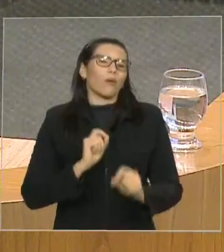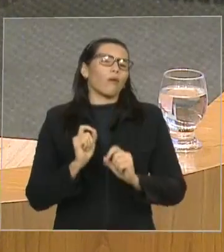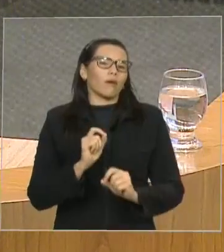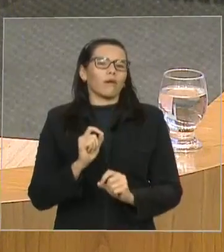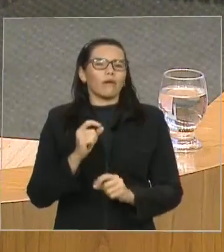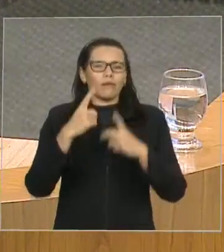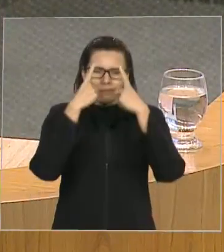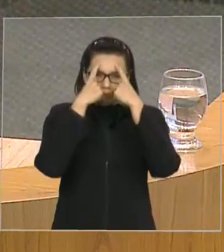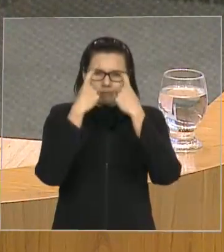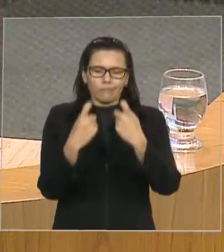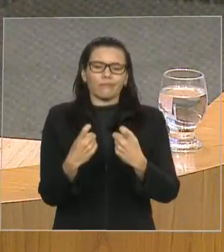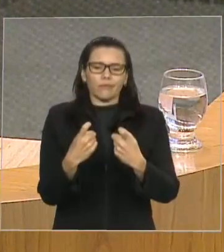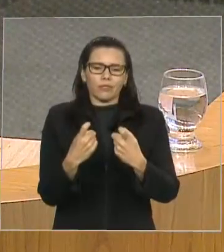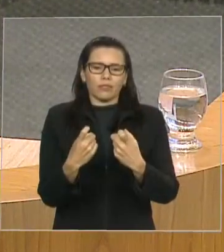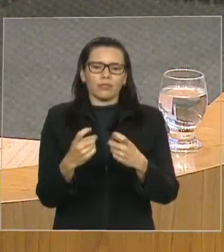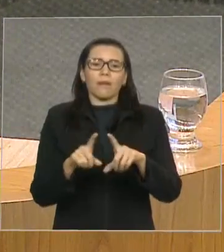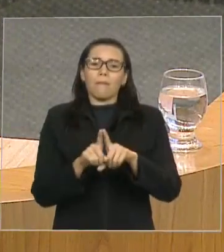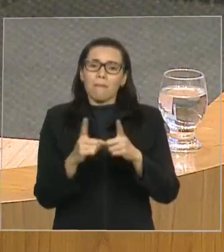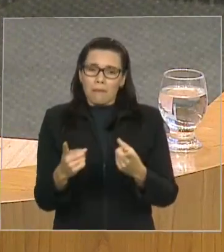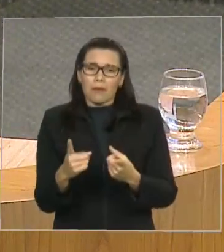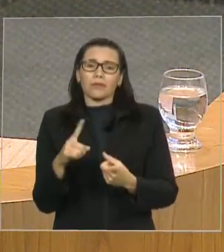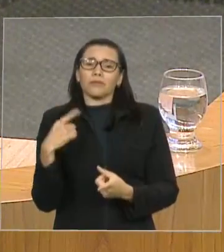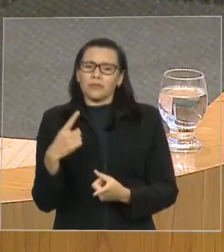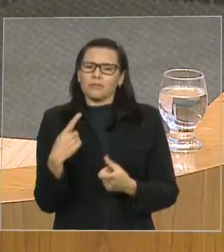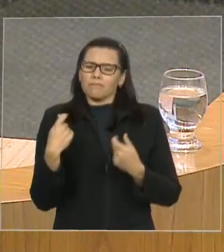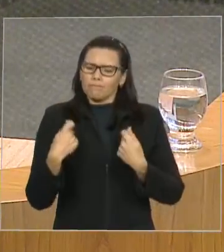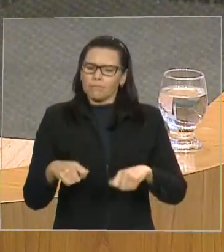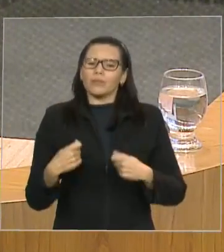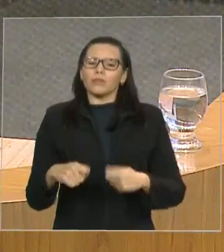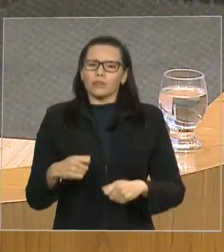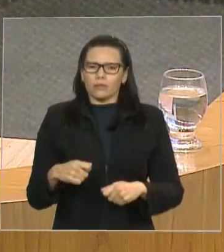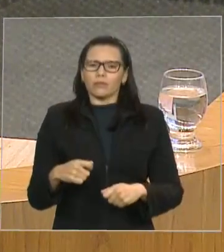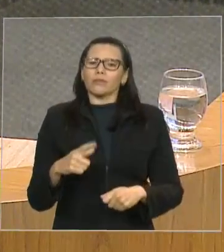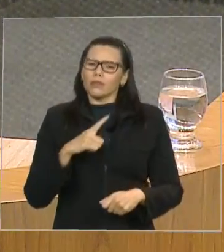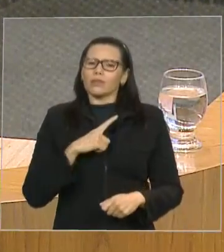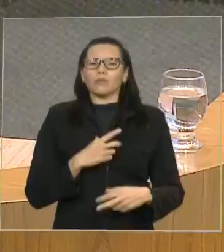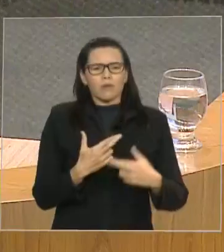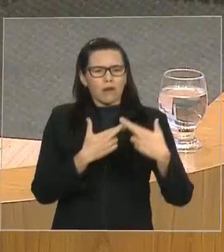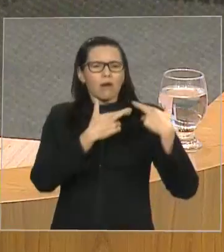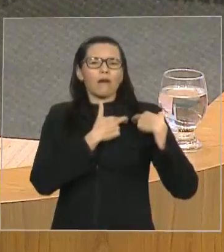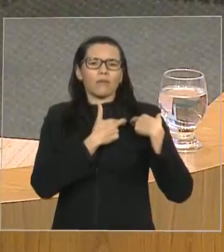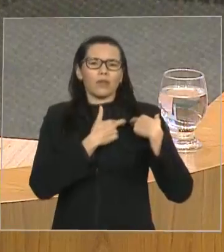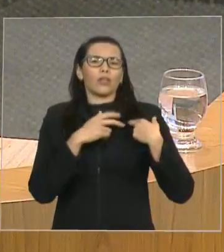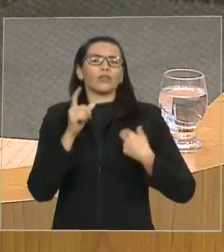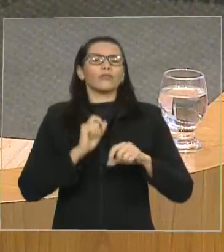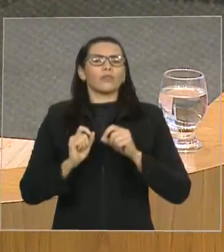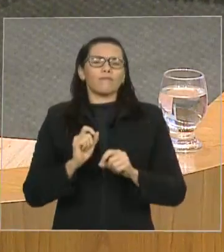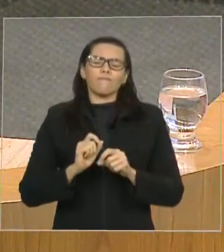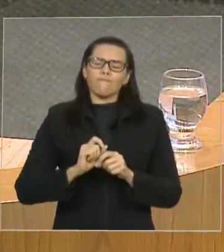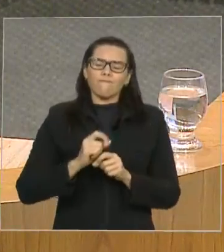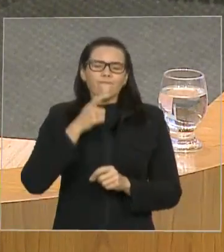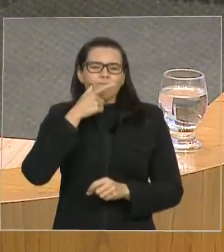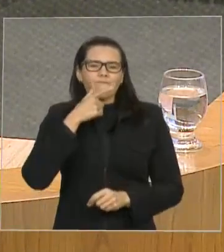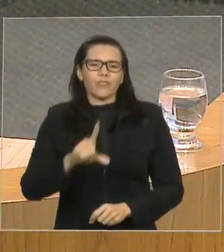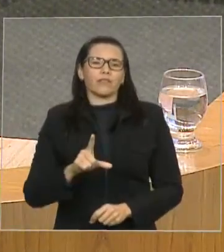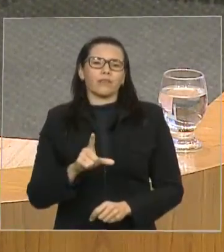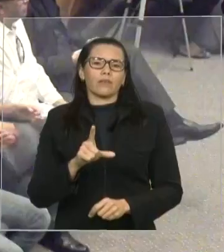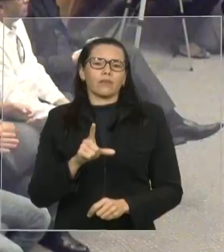nós devemos, precisamos superar. Superar com a cultura da paz. Muito obrigado.